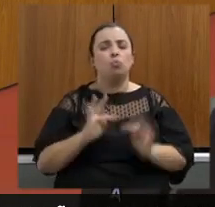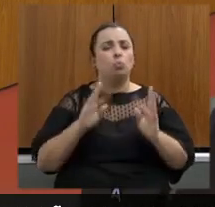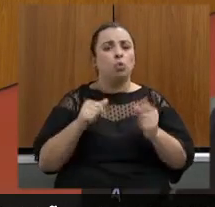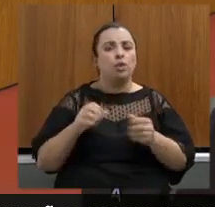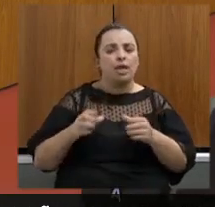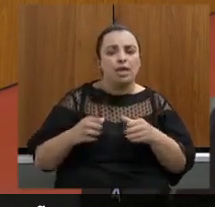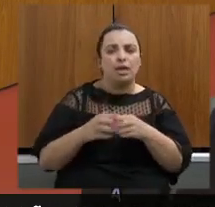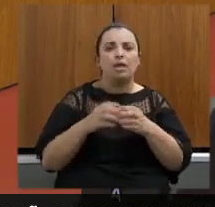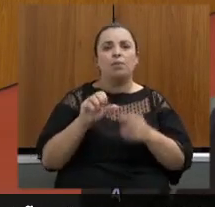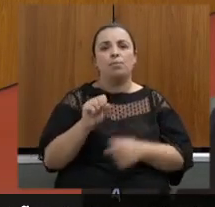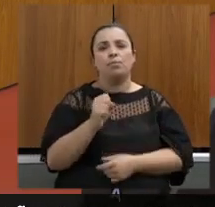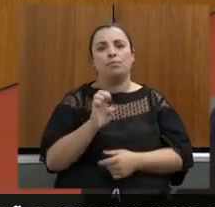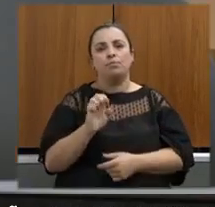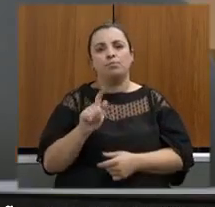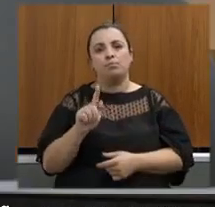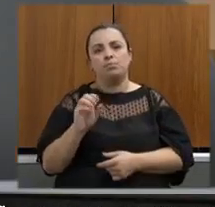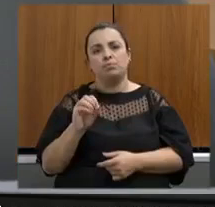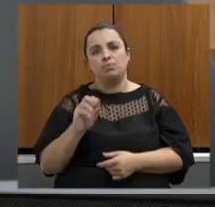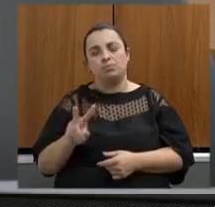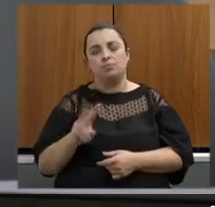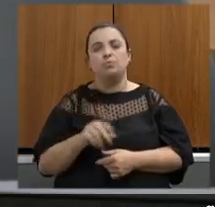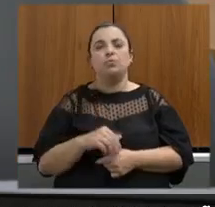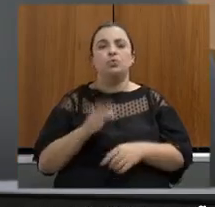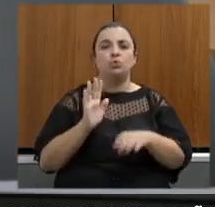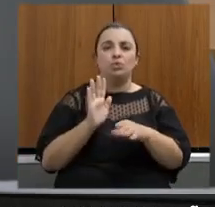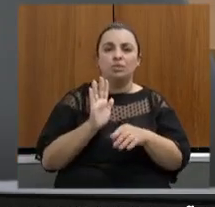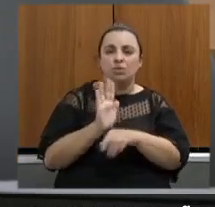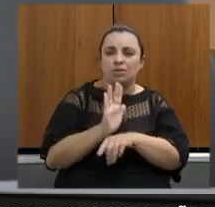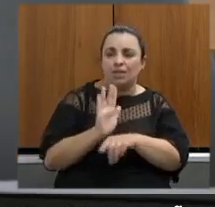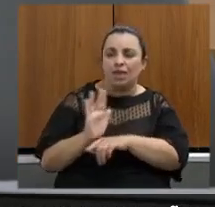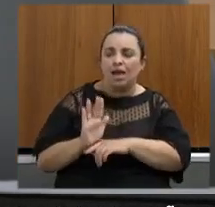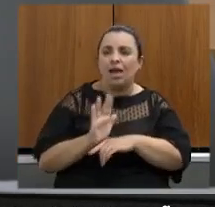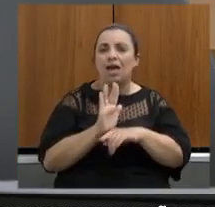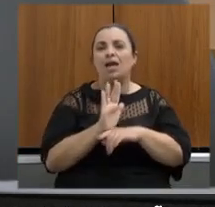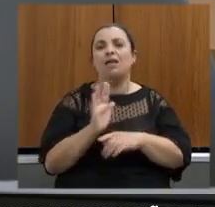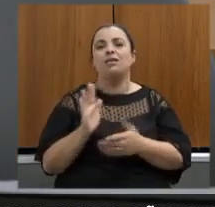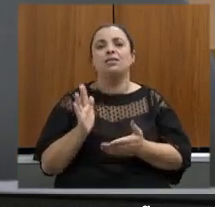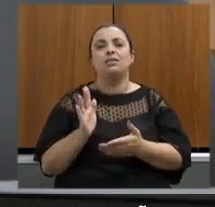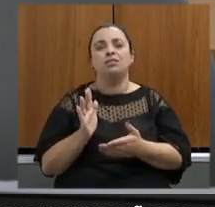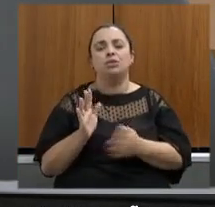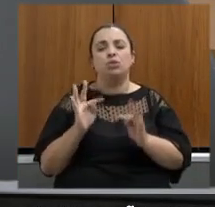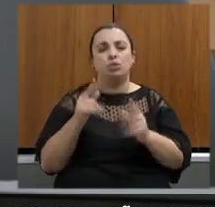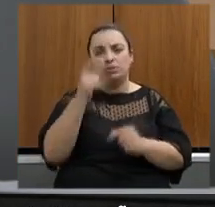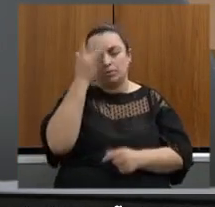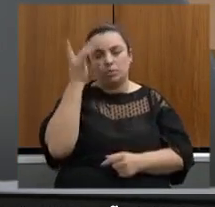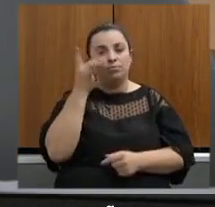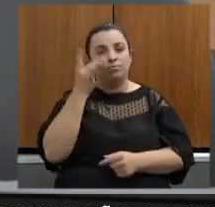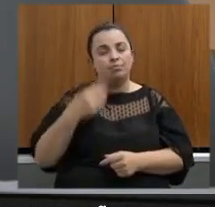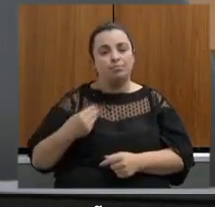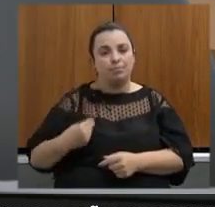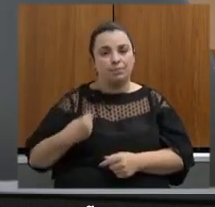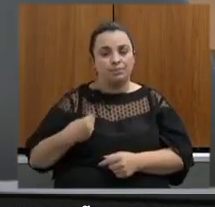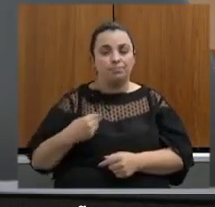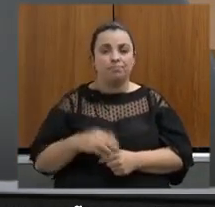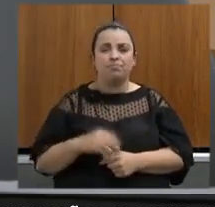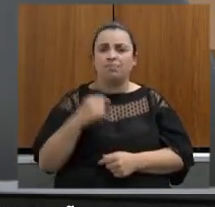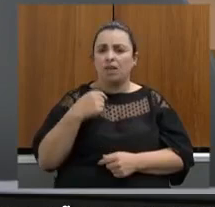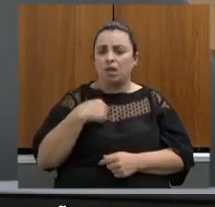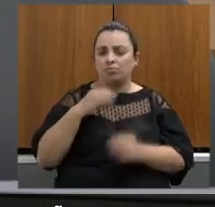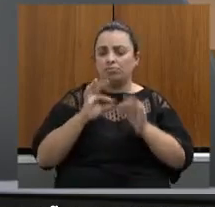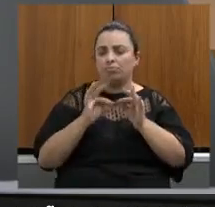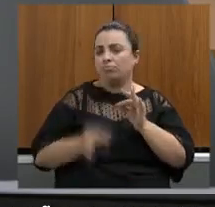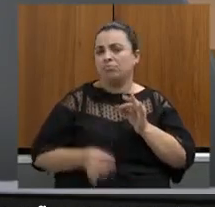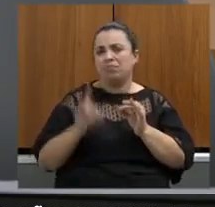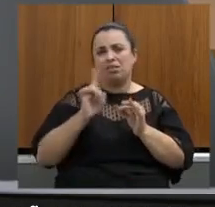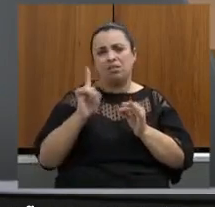estão os auxiliares dá uma secretária que estão aqui presentes e serei muito breve muito